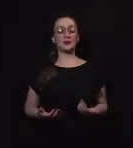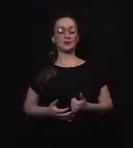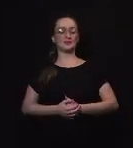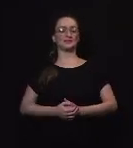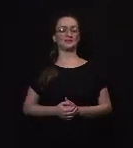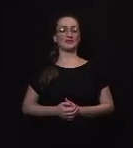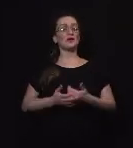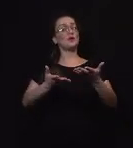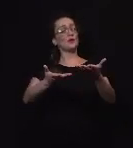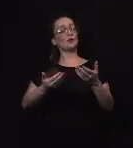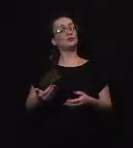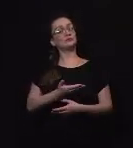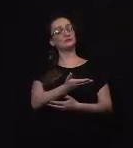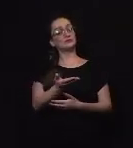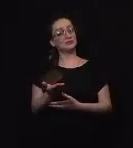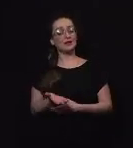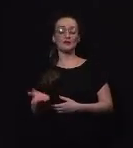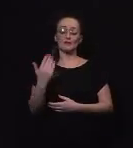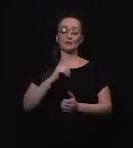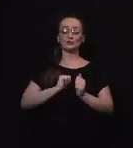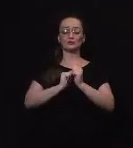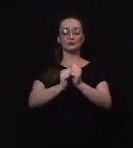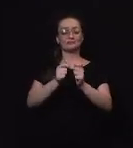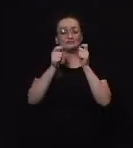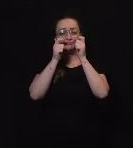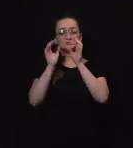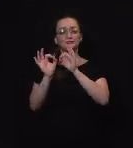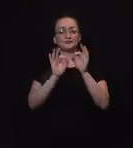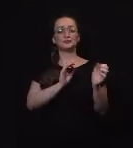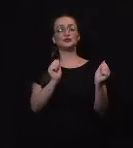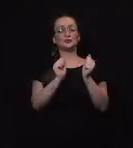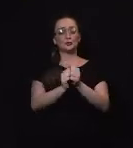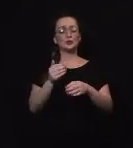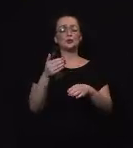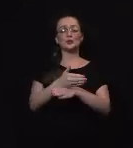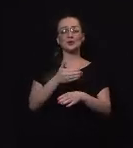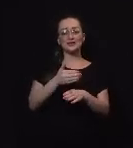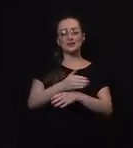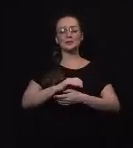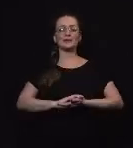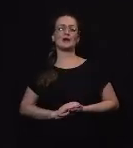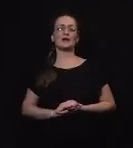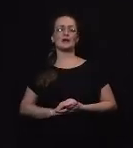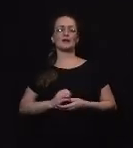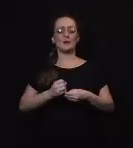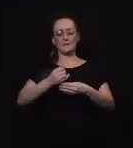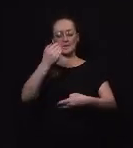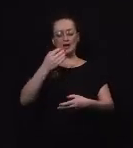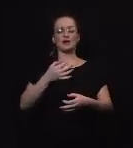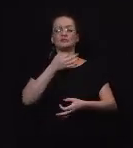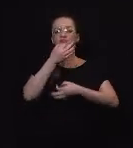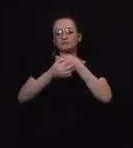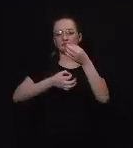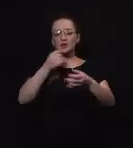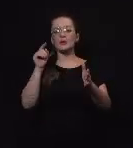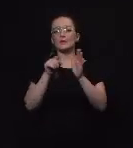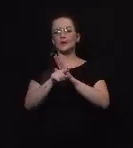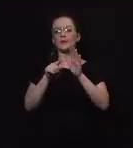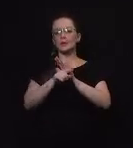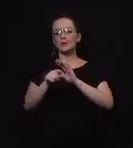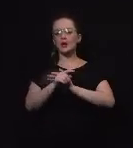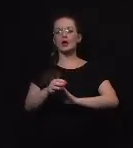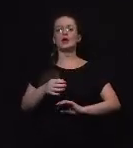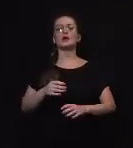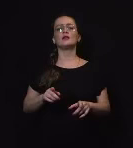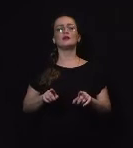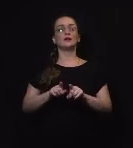convido vocês a nos acompanhar e participar, trazer suas ideias, suas perguntas, suas posições. A